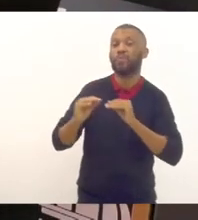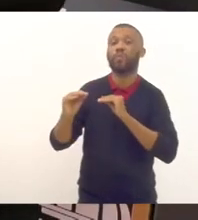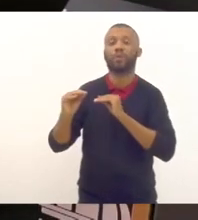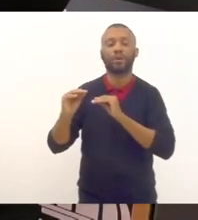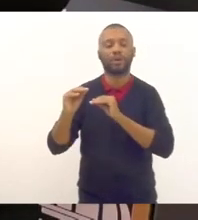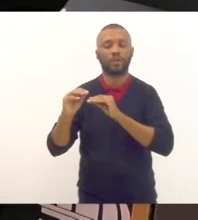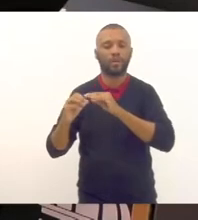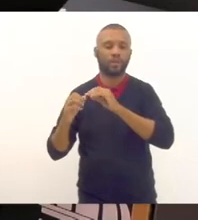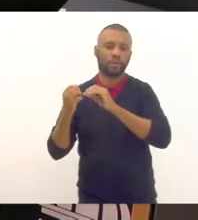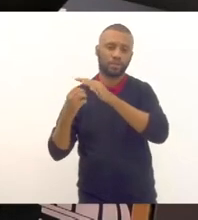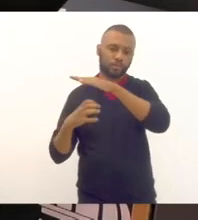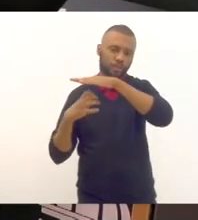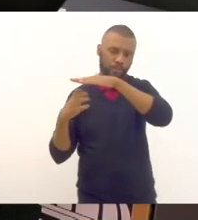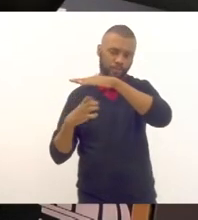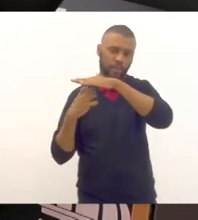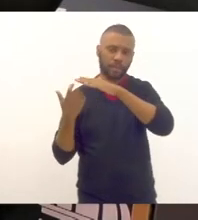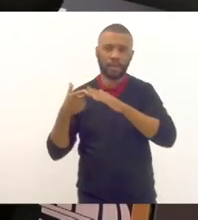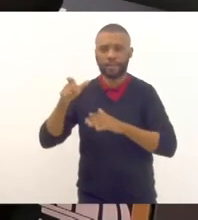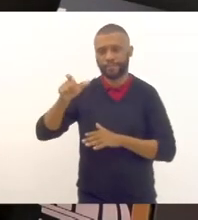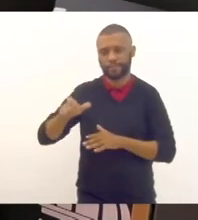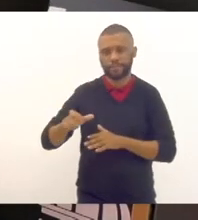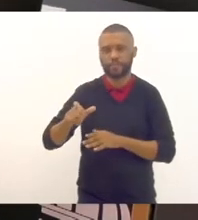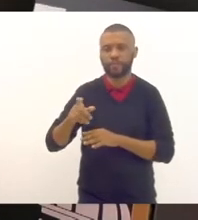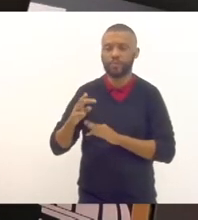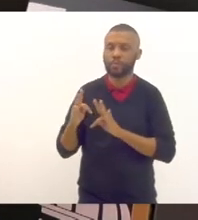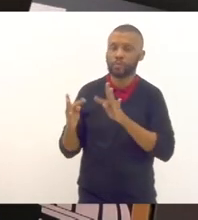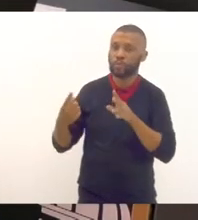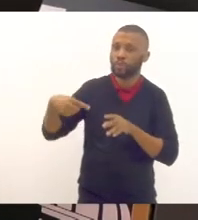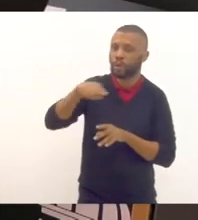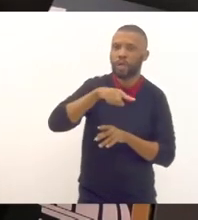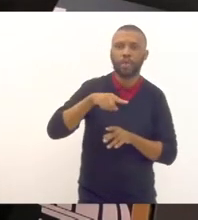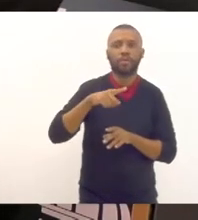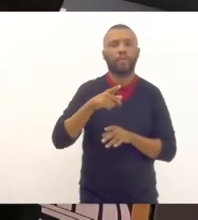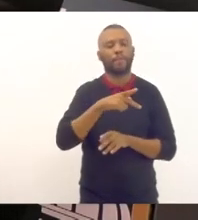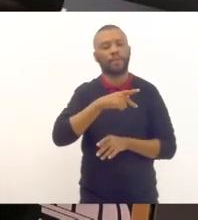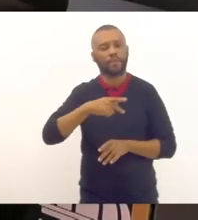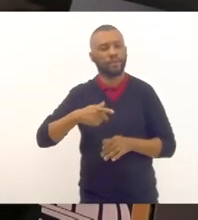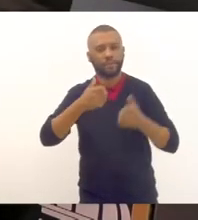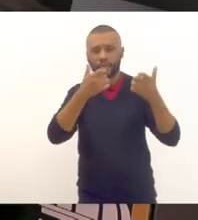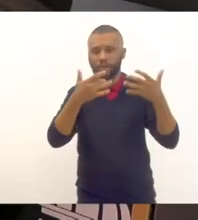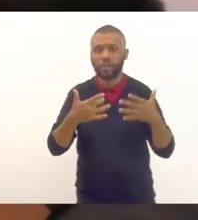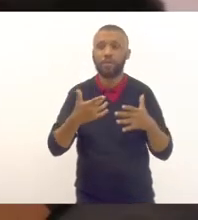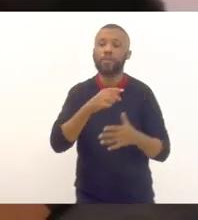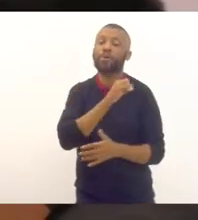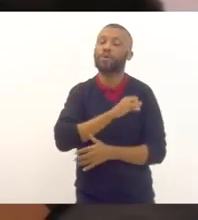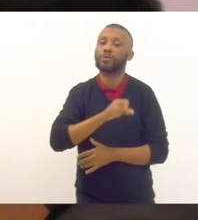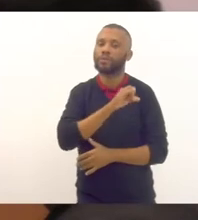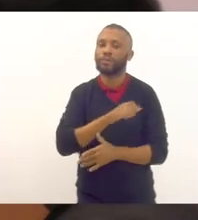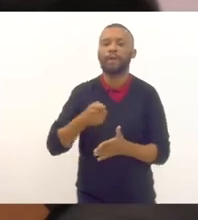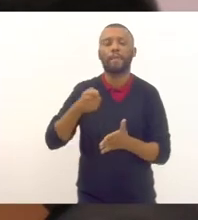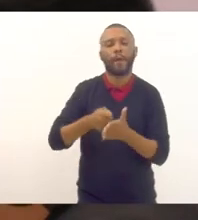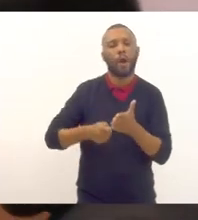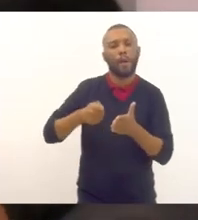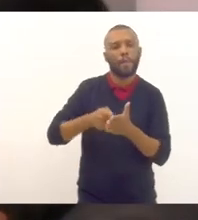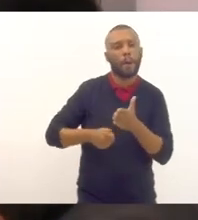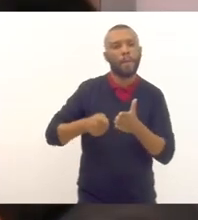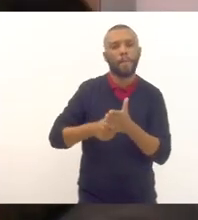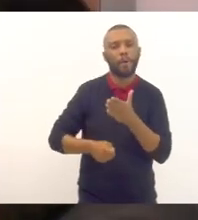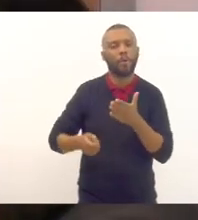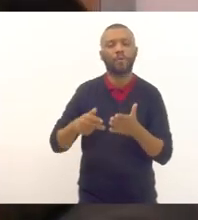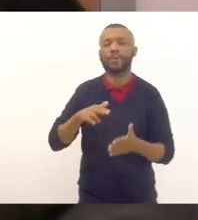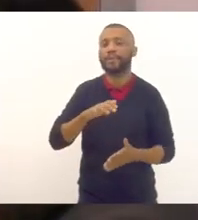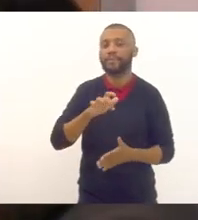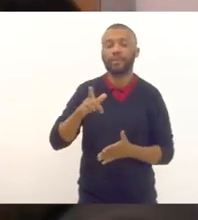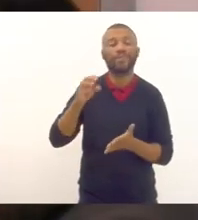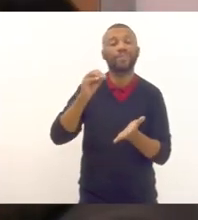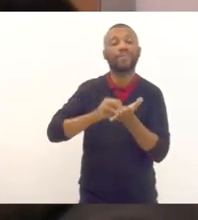que a gente, o presidente falou, todos nós falamos ali. Rio de Janeiro vem enfrentando um índice de desemprego altíssimo. Falta